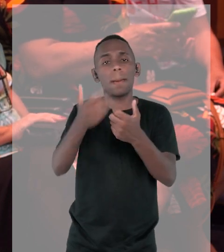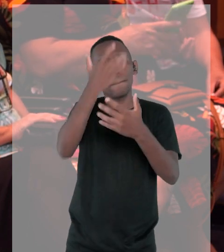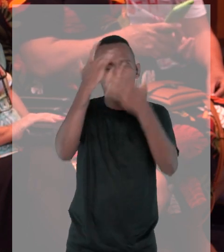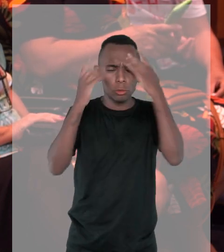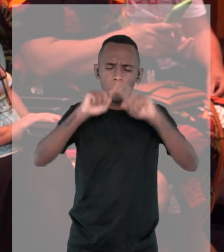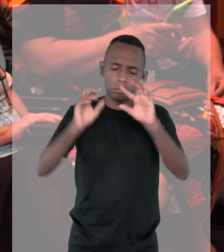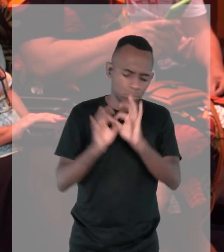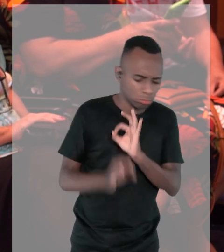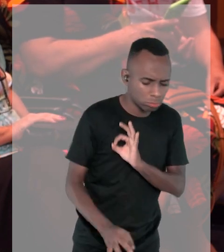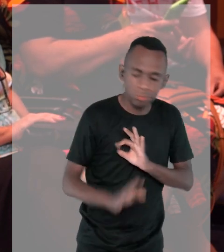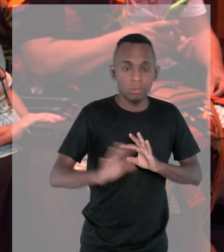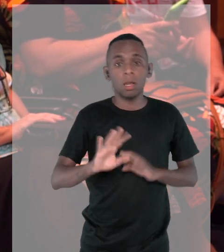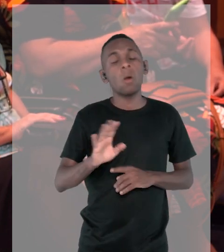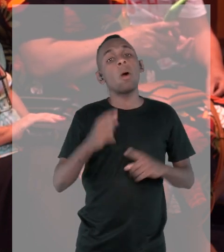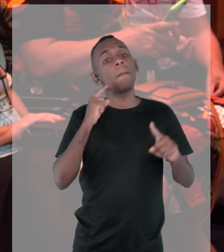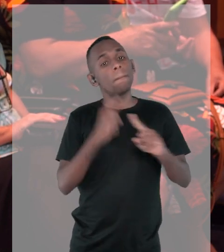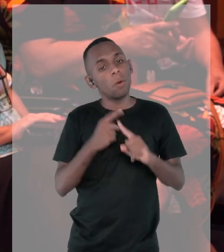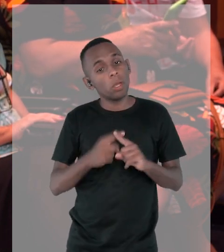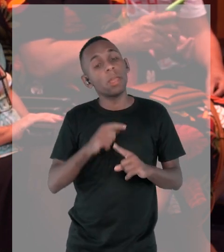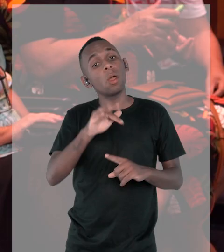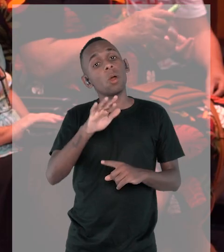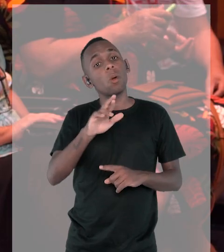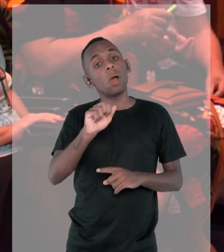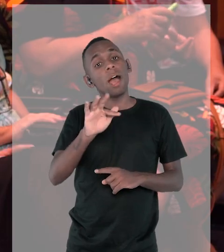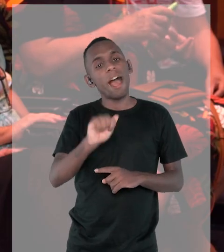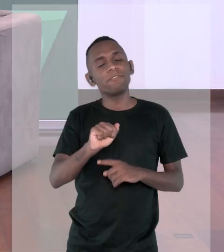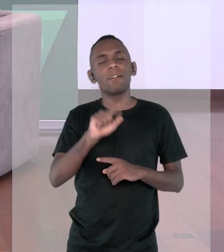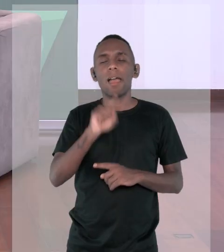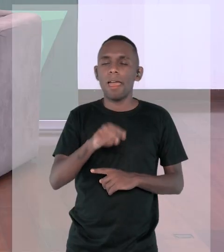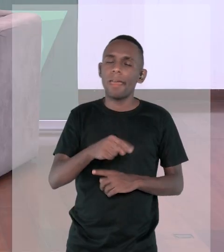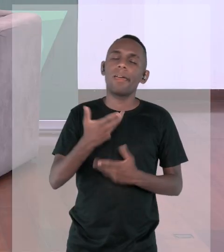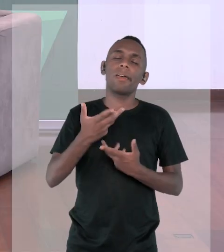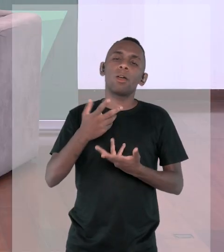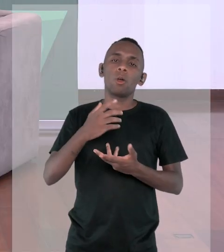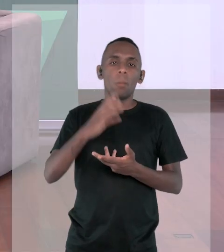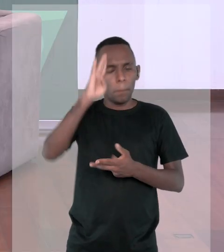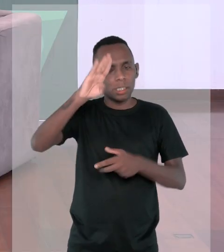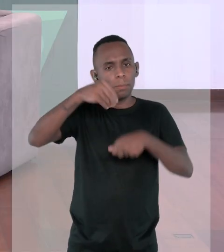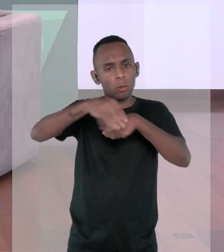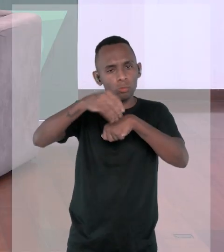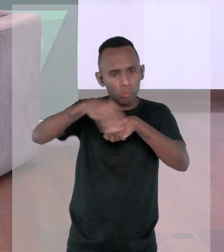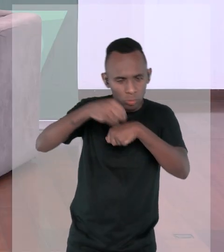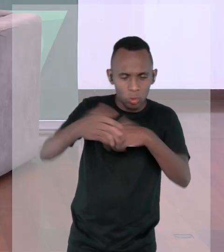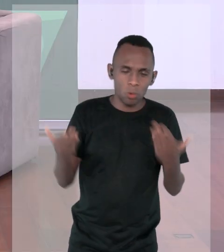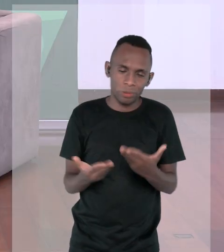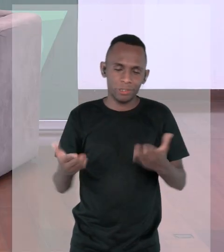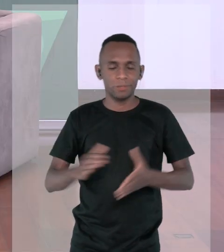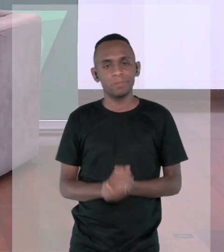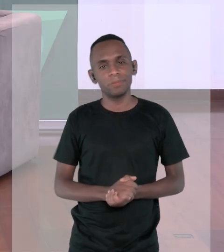Mas não vou me estender muito mais não, porque o Rafa é que vai nos passar os grandes tesouros dessa